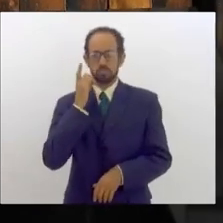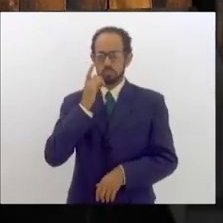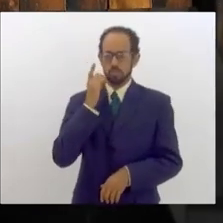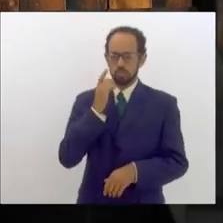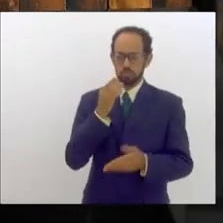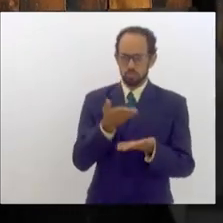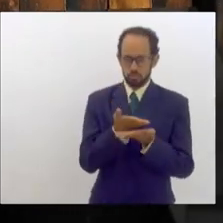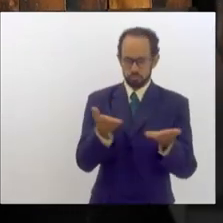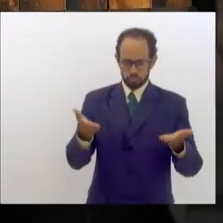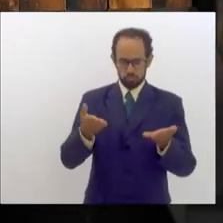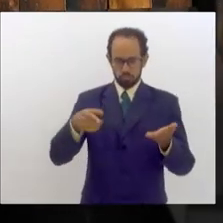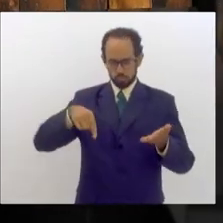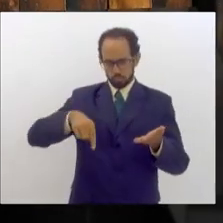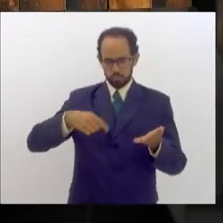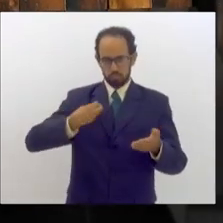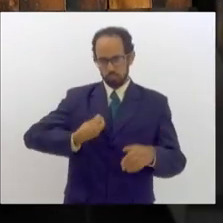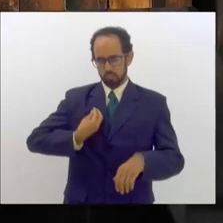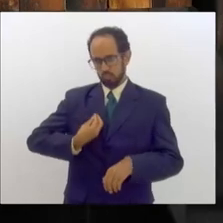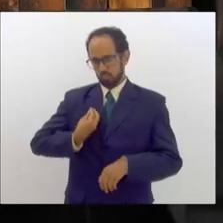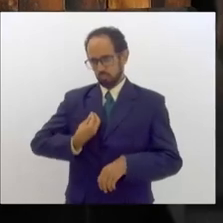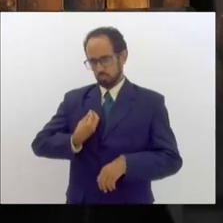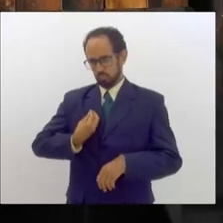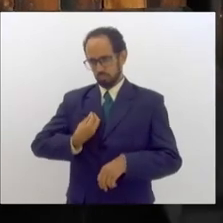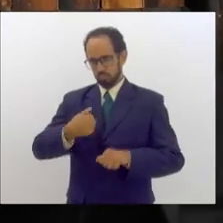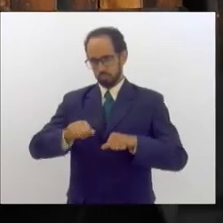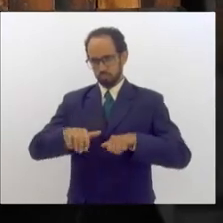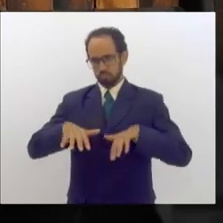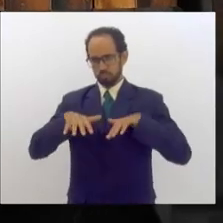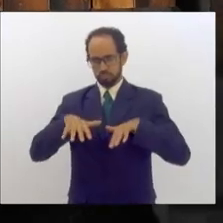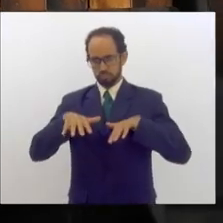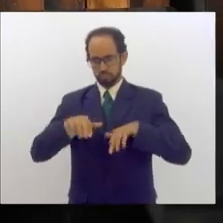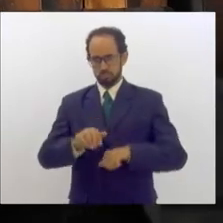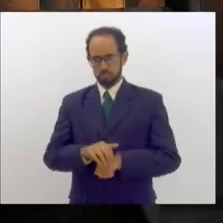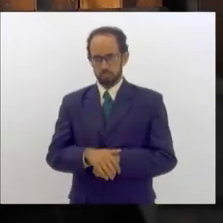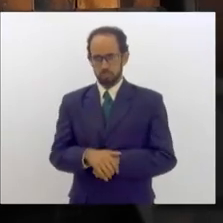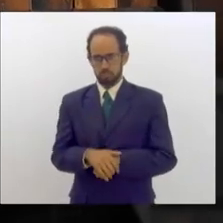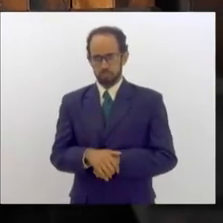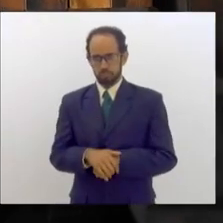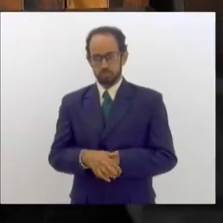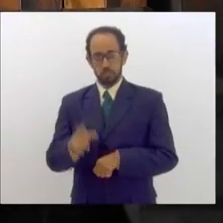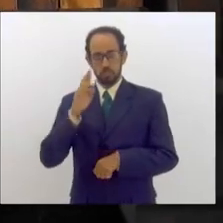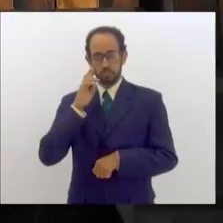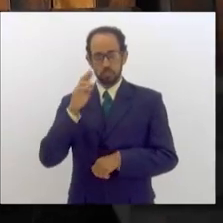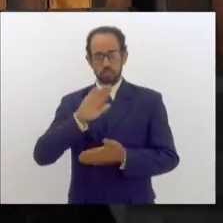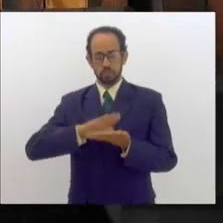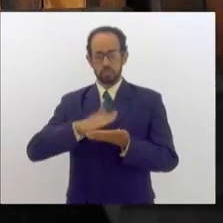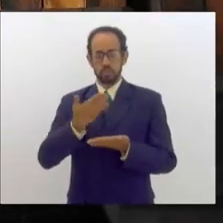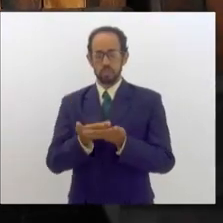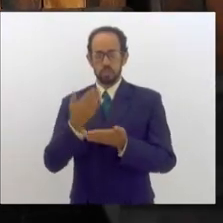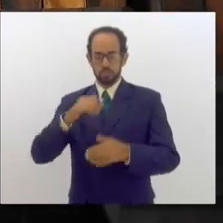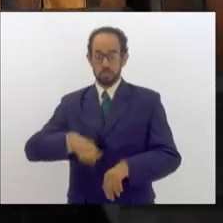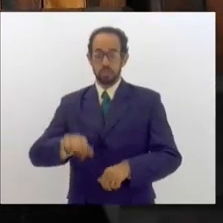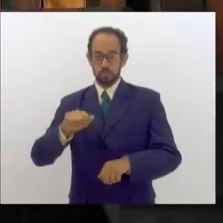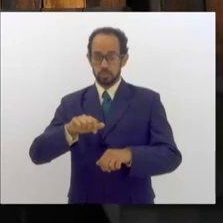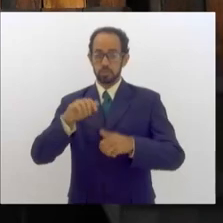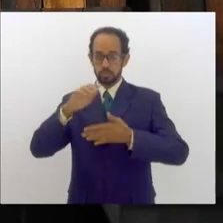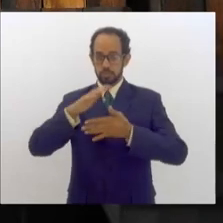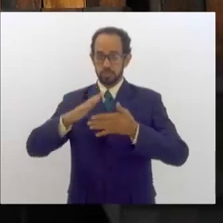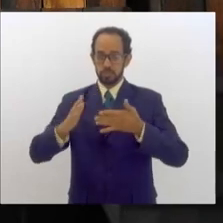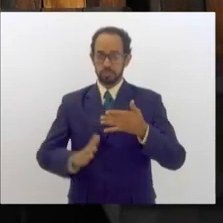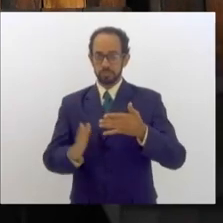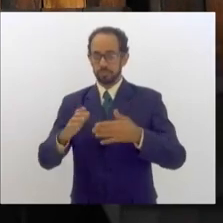ainda presentes em plenário senhor intérprete da linguagem de